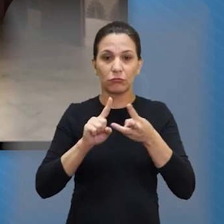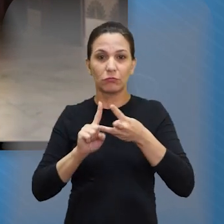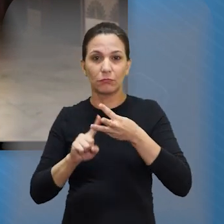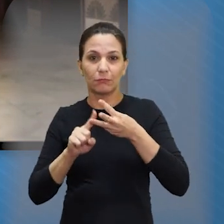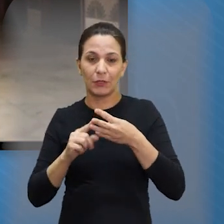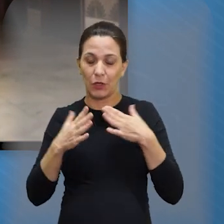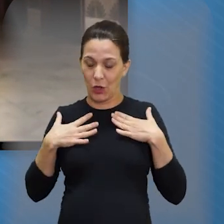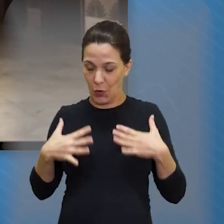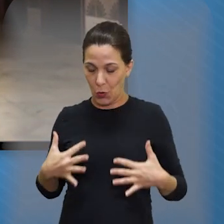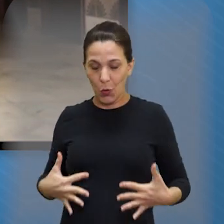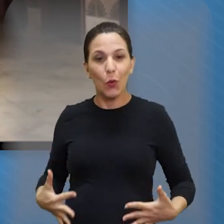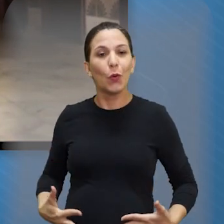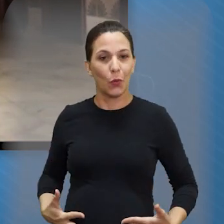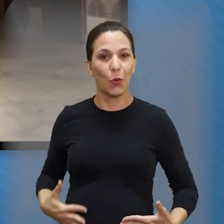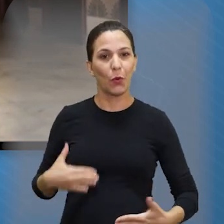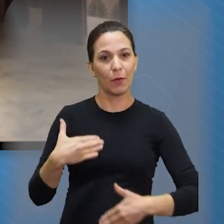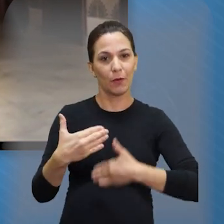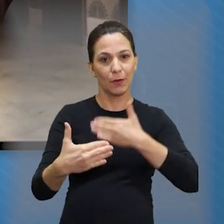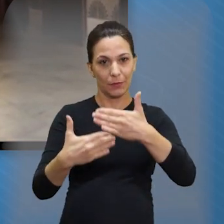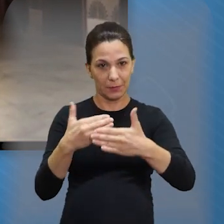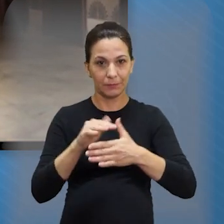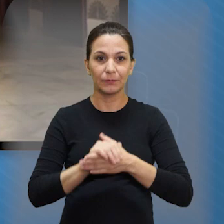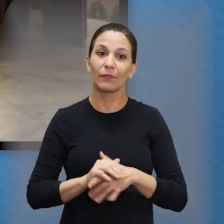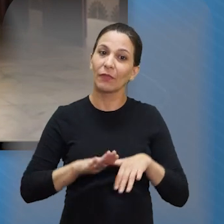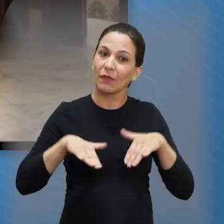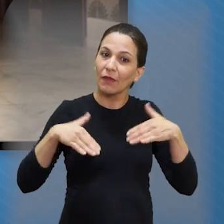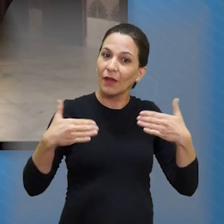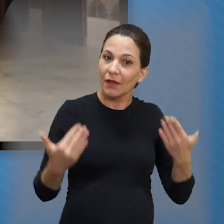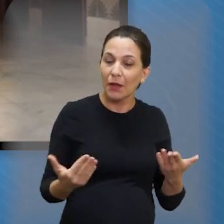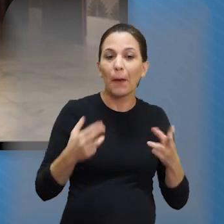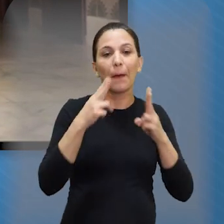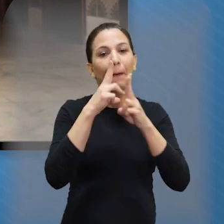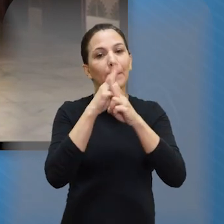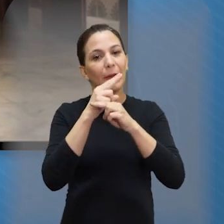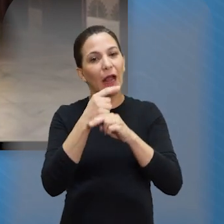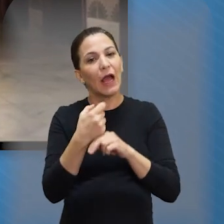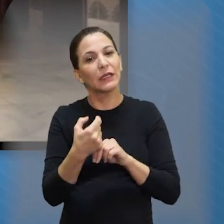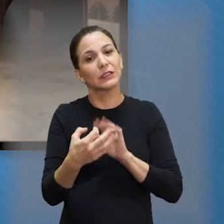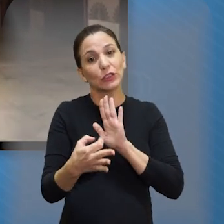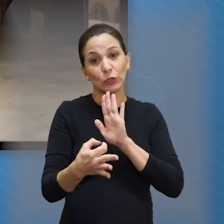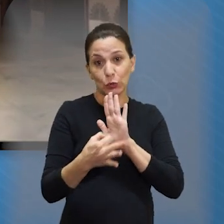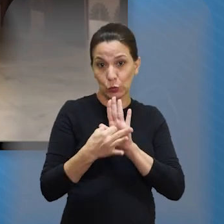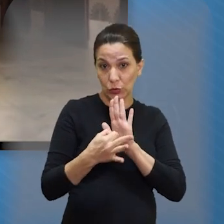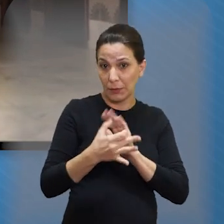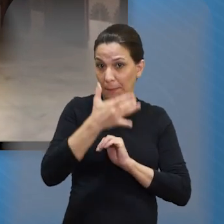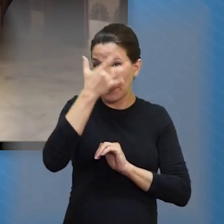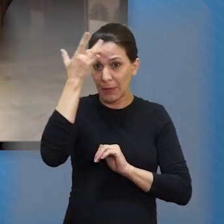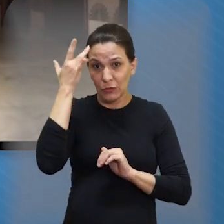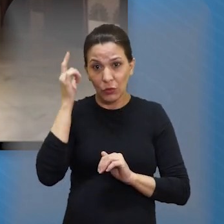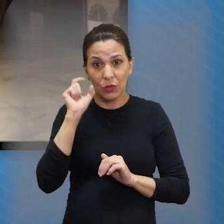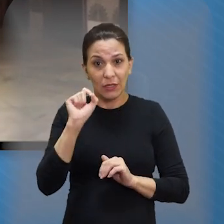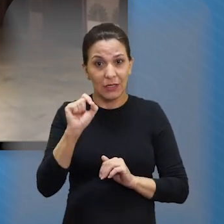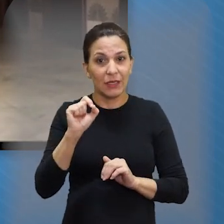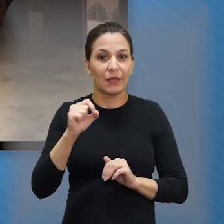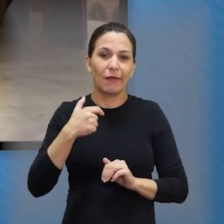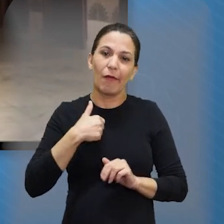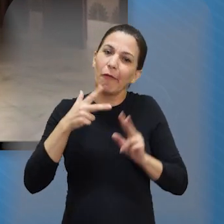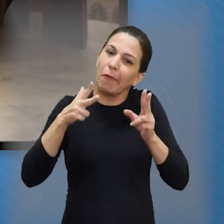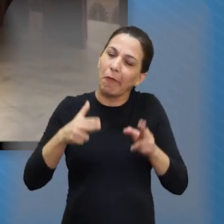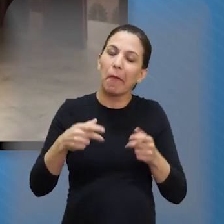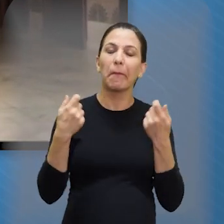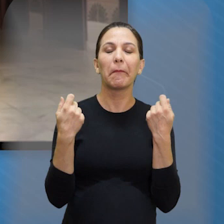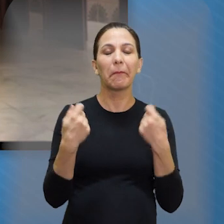mente, né, para minha parte psicológica, além do meu físico. Então a todos que, assim como eu, né,